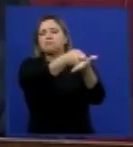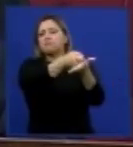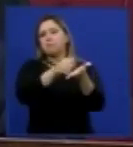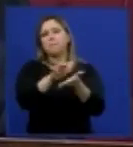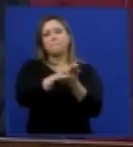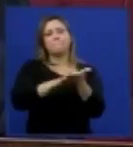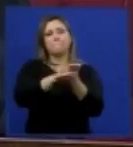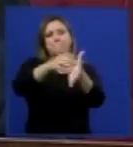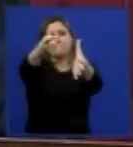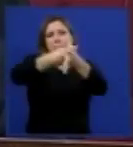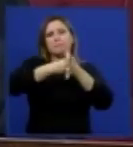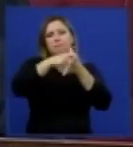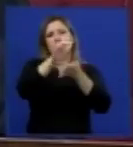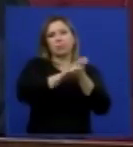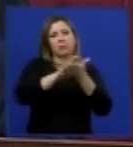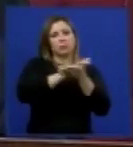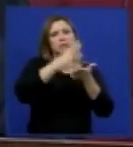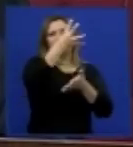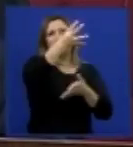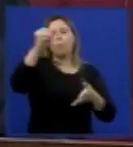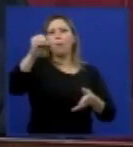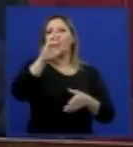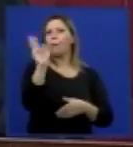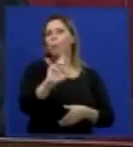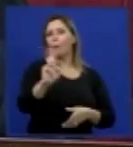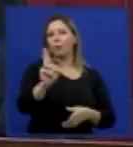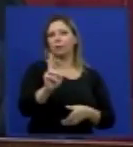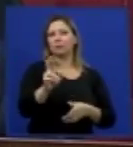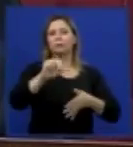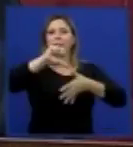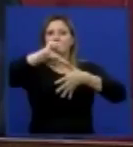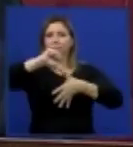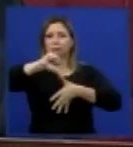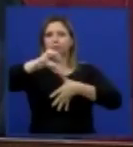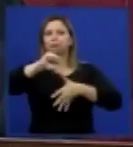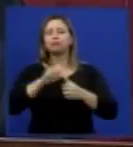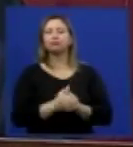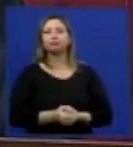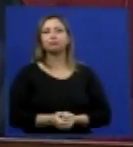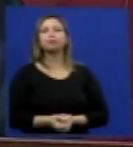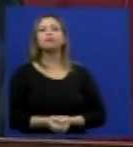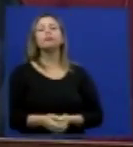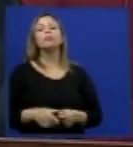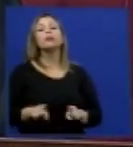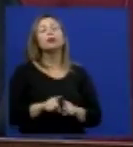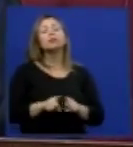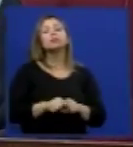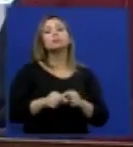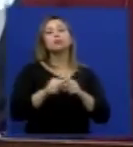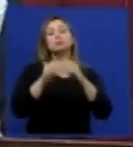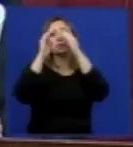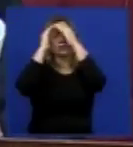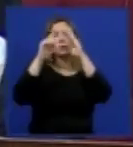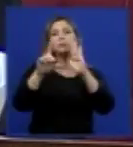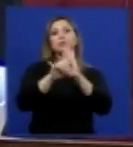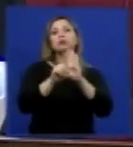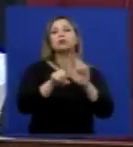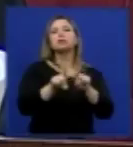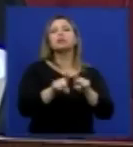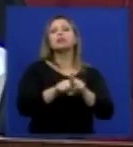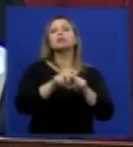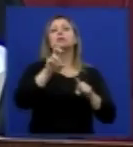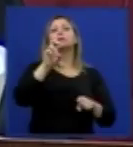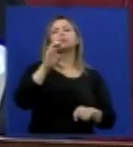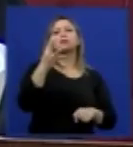de R$ 400 para os países e estados partes do Mercosul. E também a portaria CSEX de 2003,